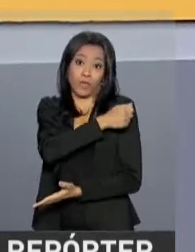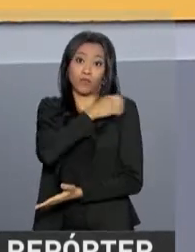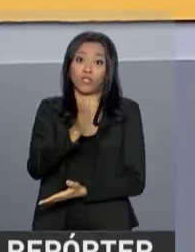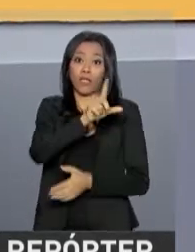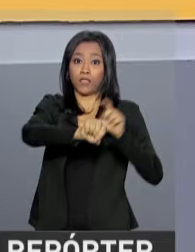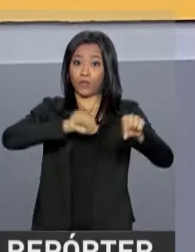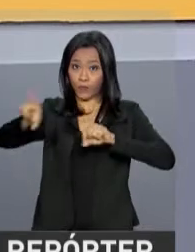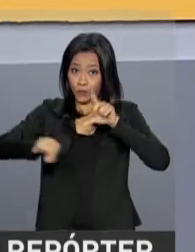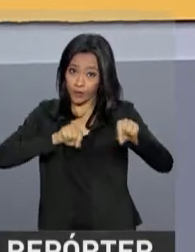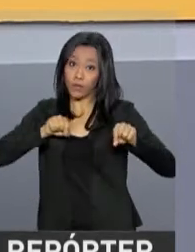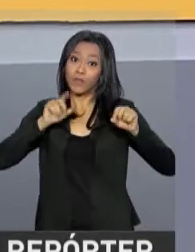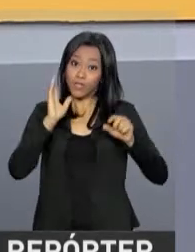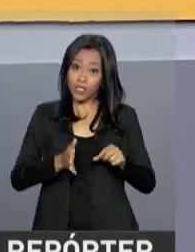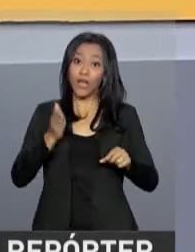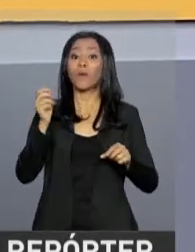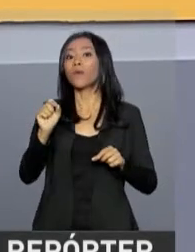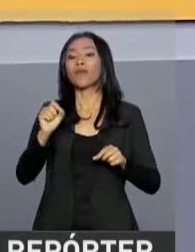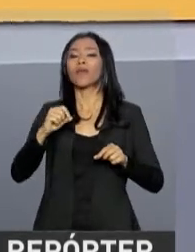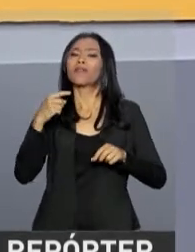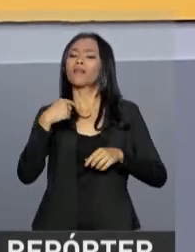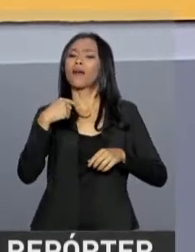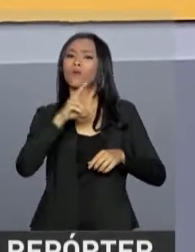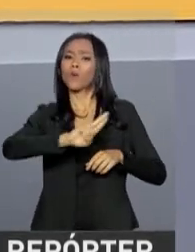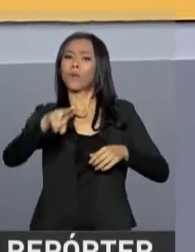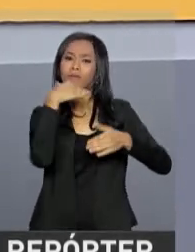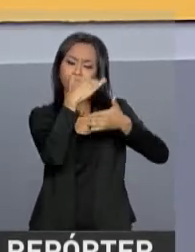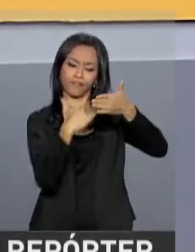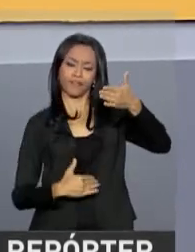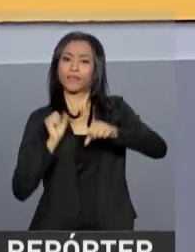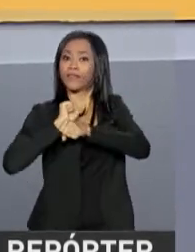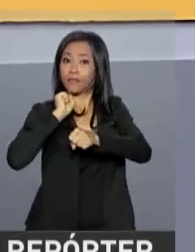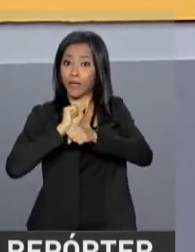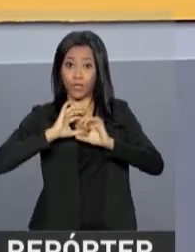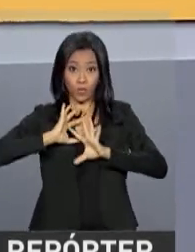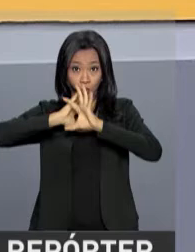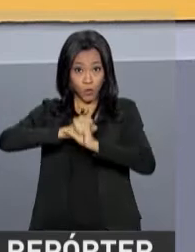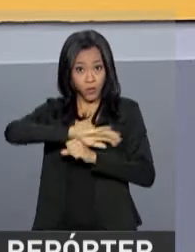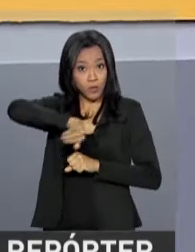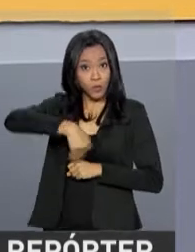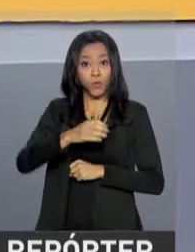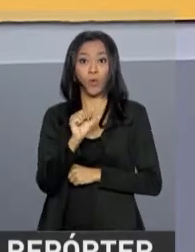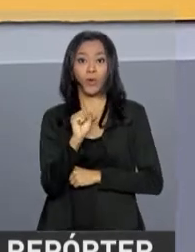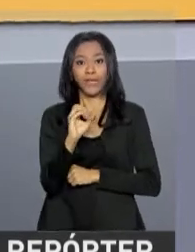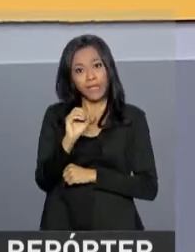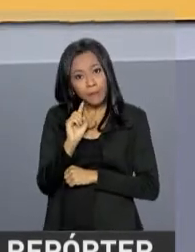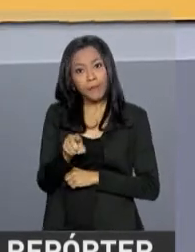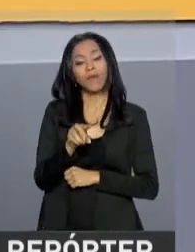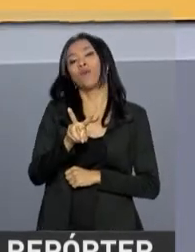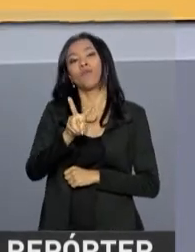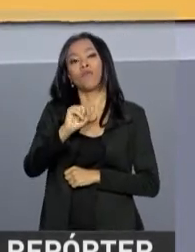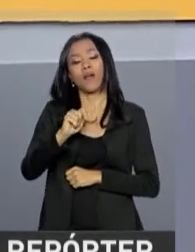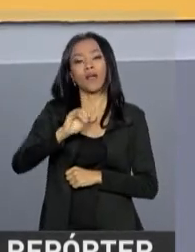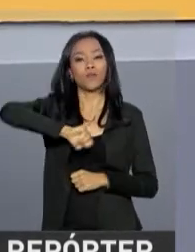chamada única e que estiverem classificados em lista de espera. No total, são 80 mil vagas a juro zero, destinadas neste